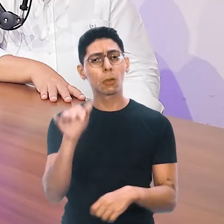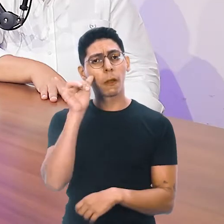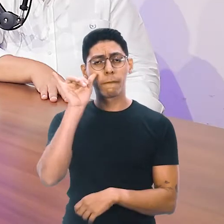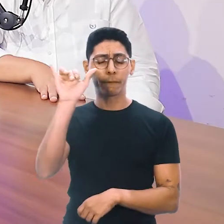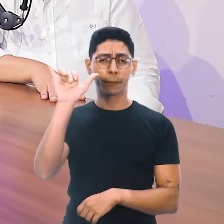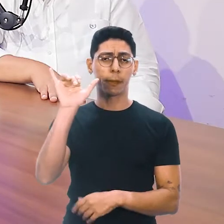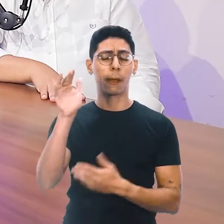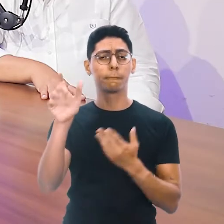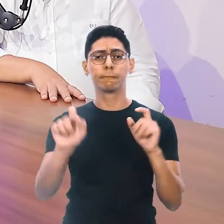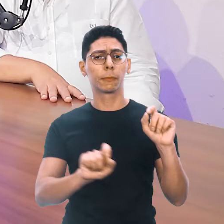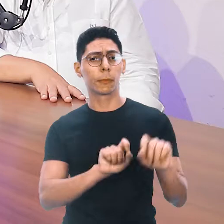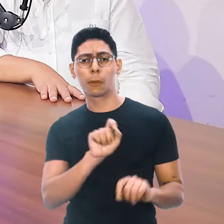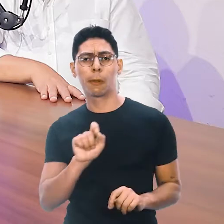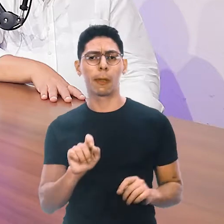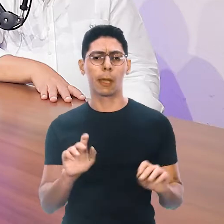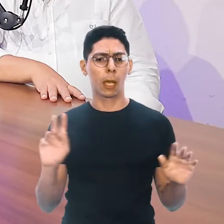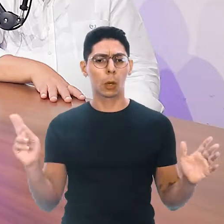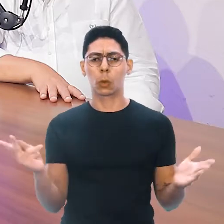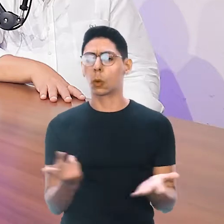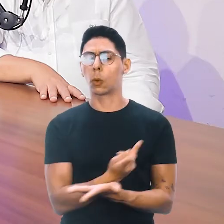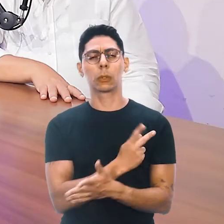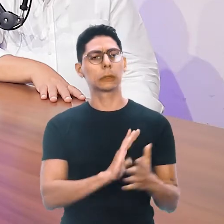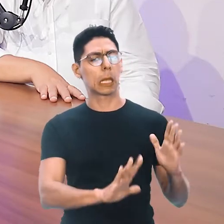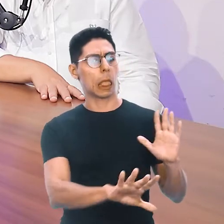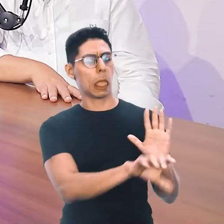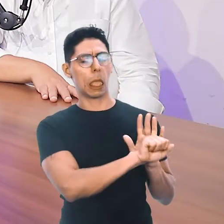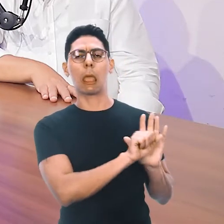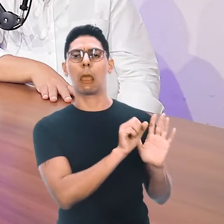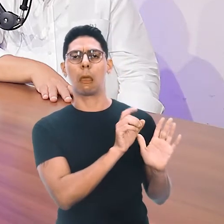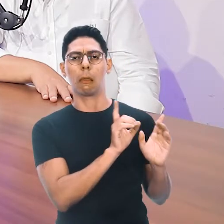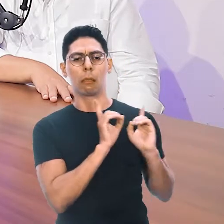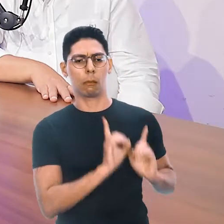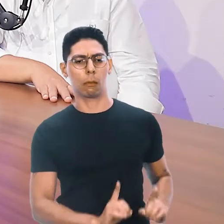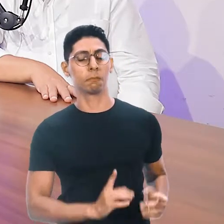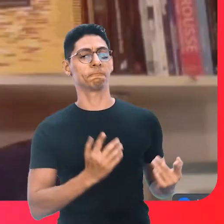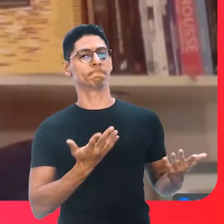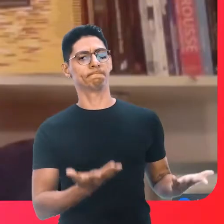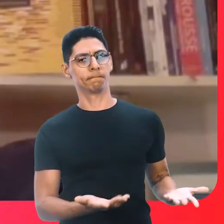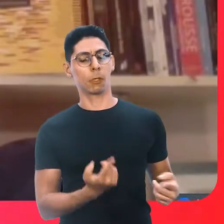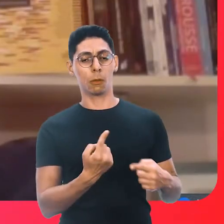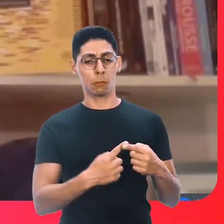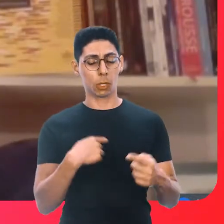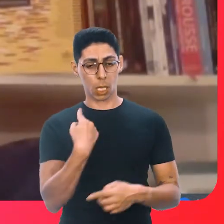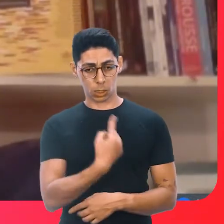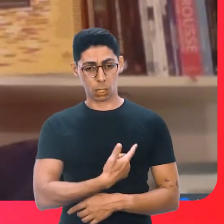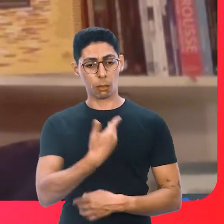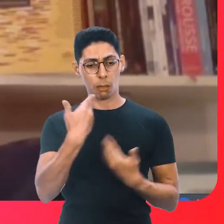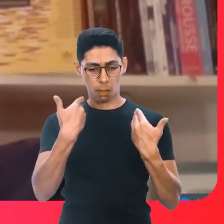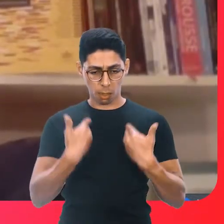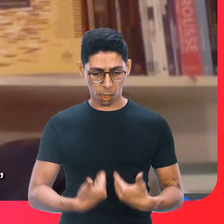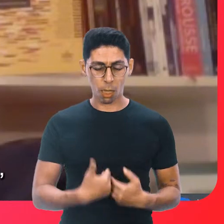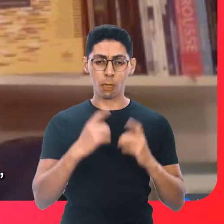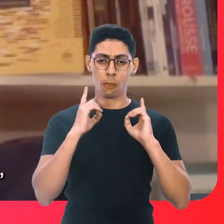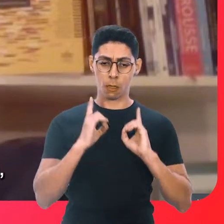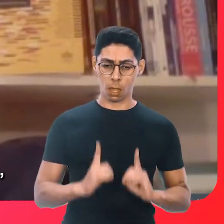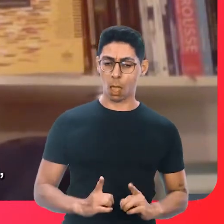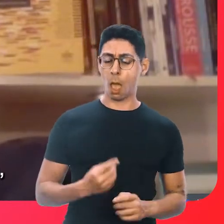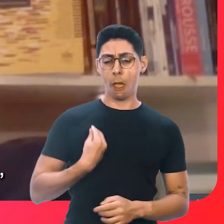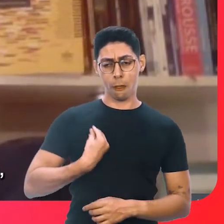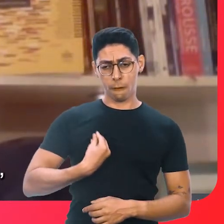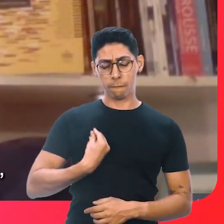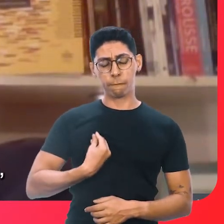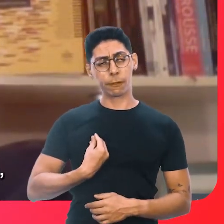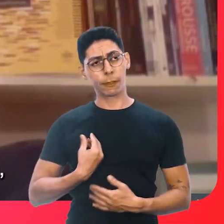né, a instalação de deficiências, né? Quando a gente é deficiente, Antônio, você sabe bem, a gente toca a vida de uma